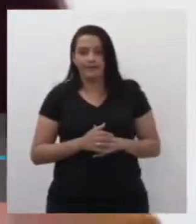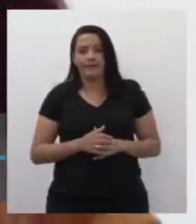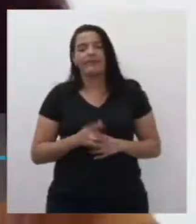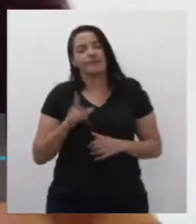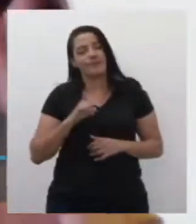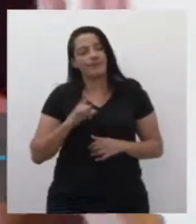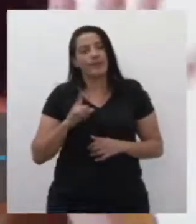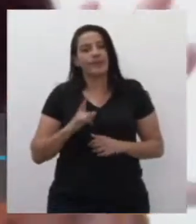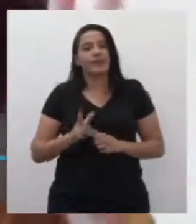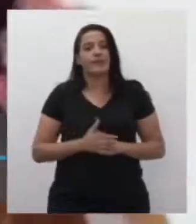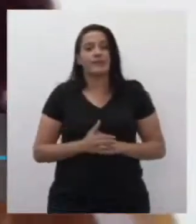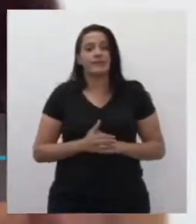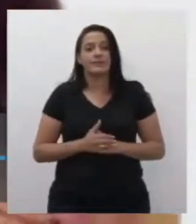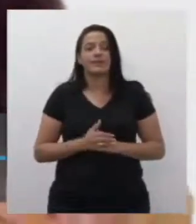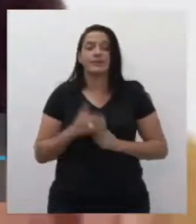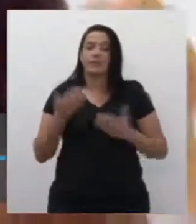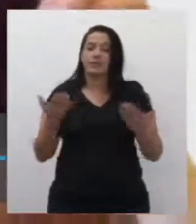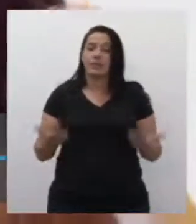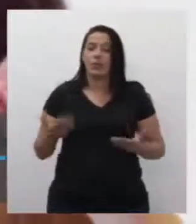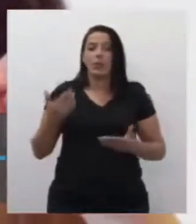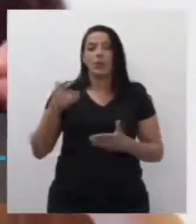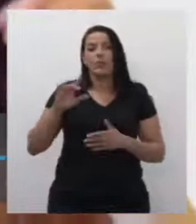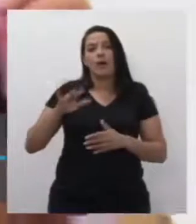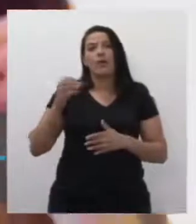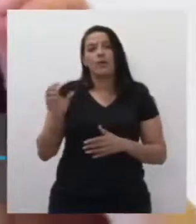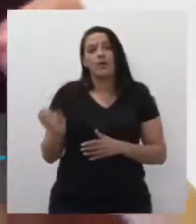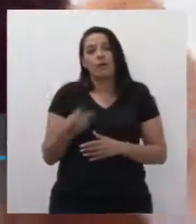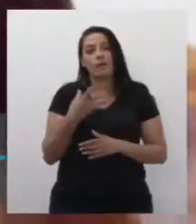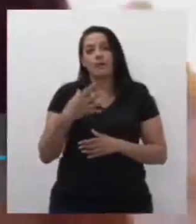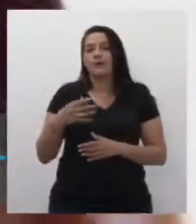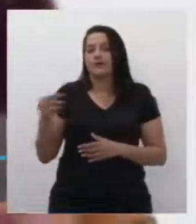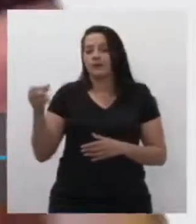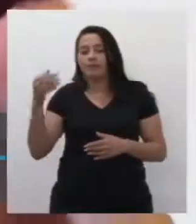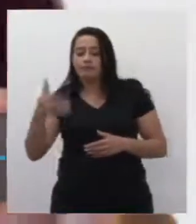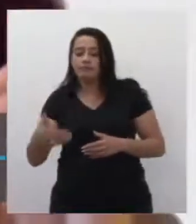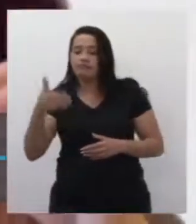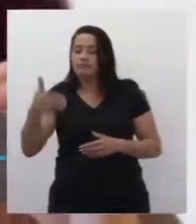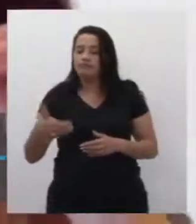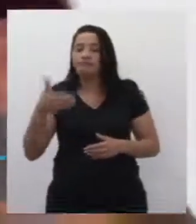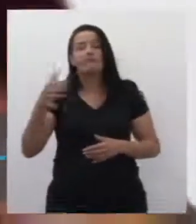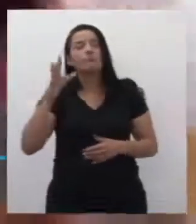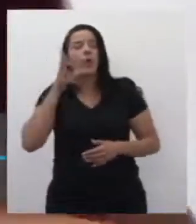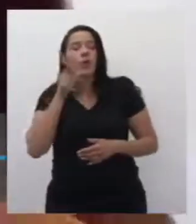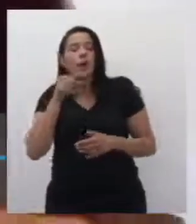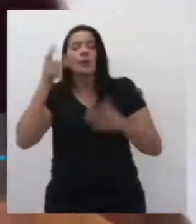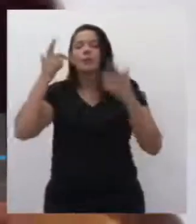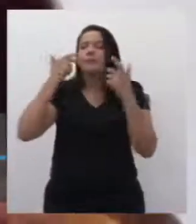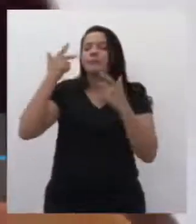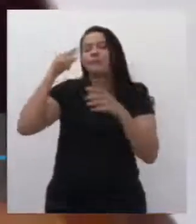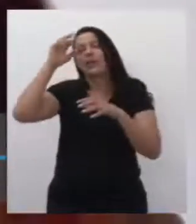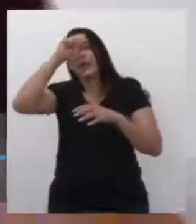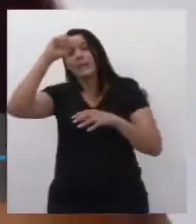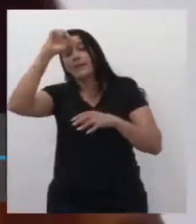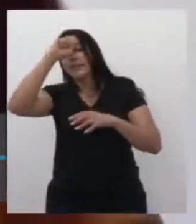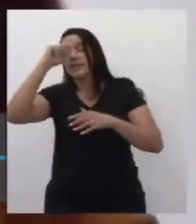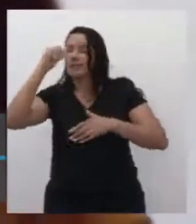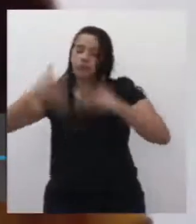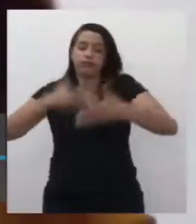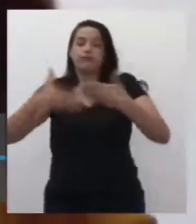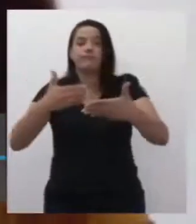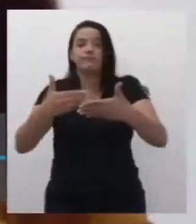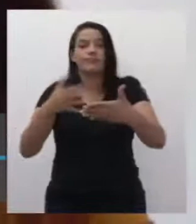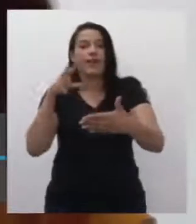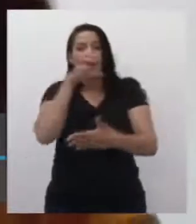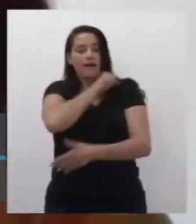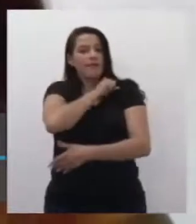um processo que era natural e lento, ele se tornou atribulado, né? E agora está